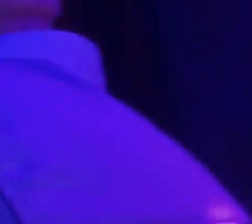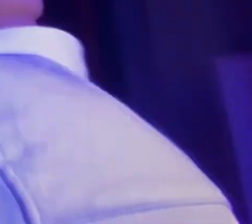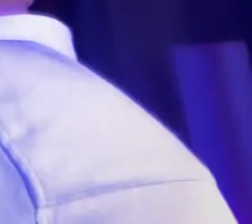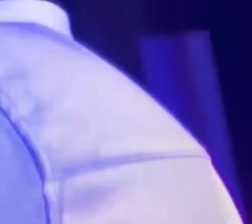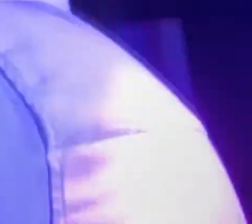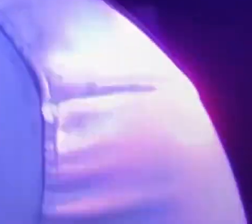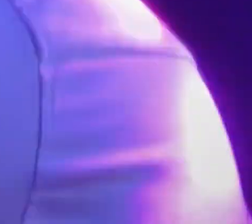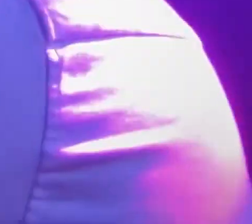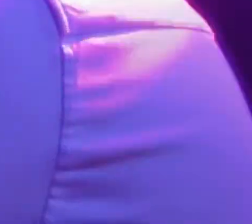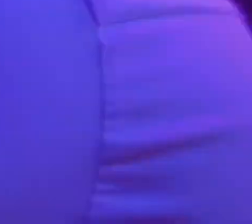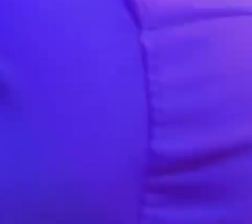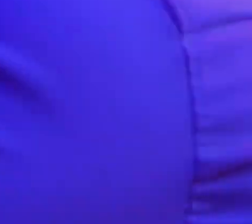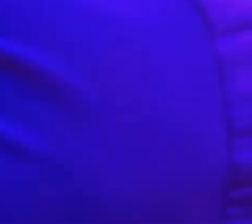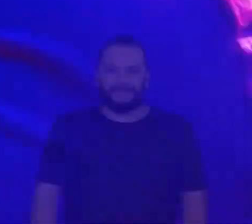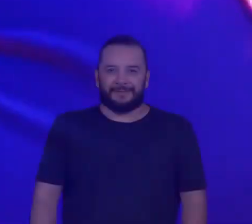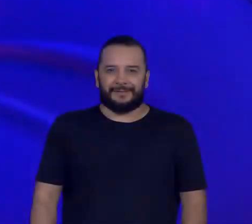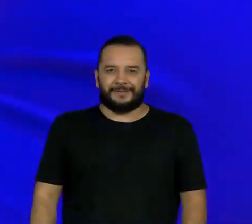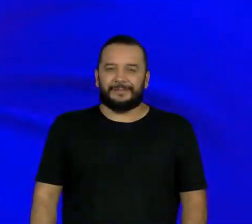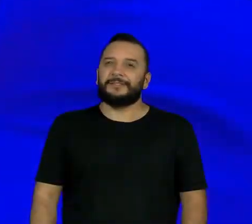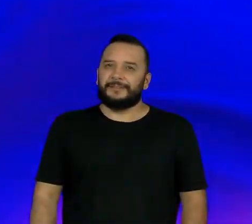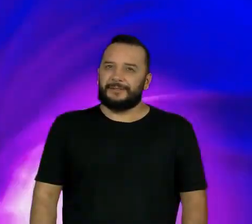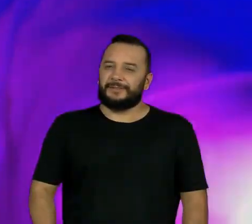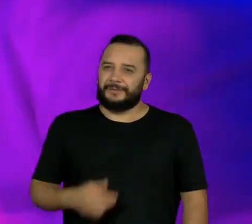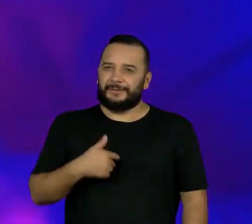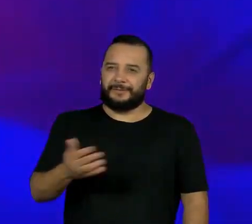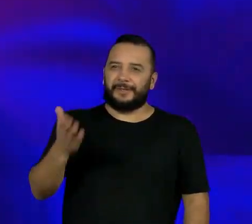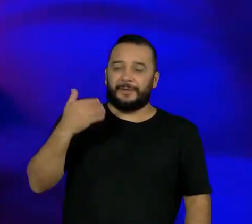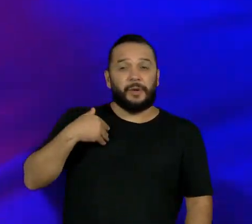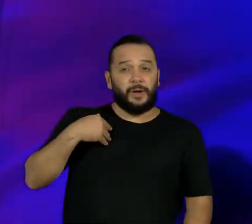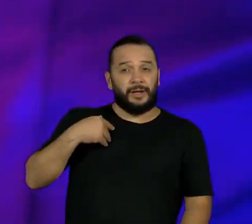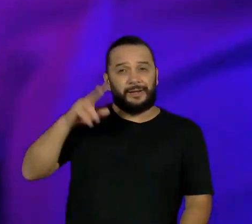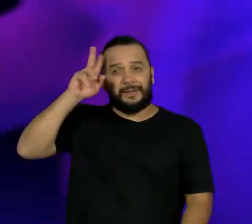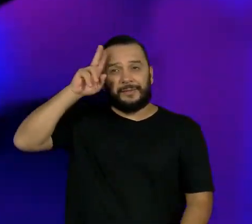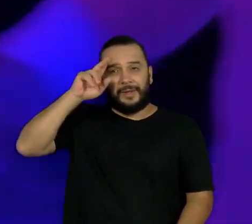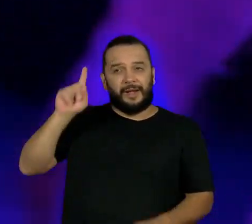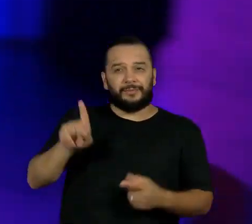Bora mudar o clima, bora desse jeito assim.